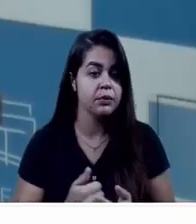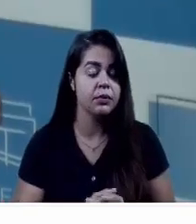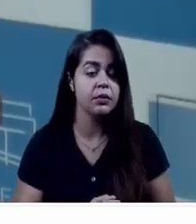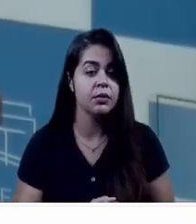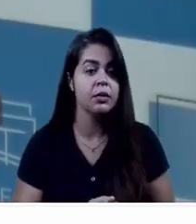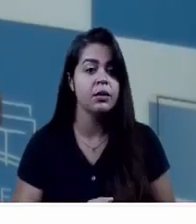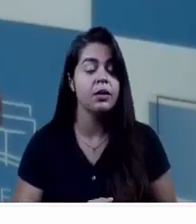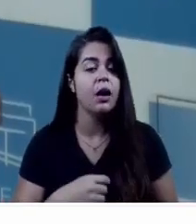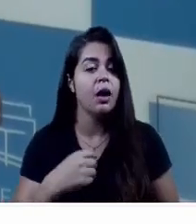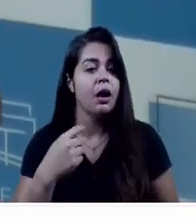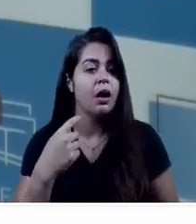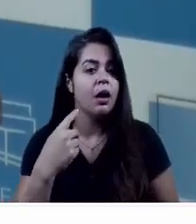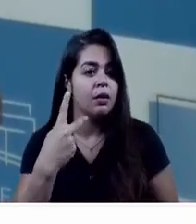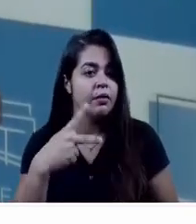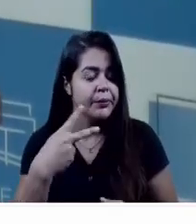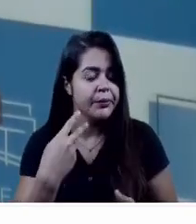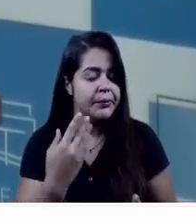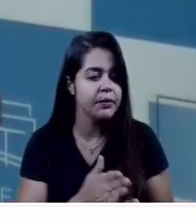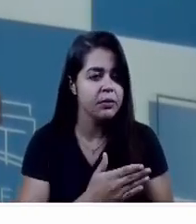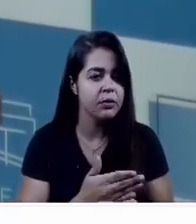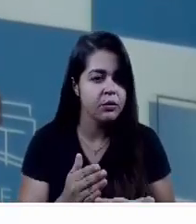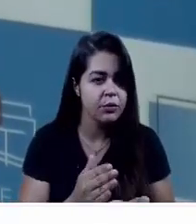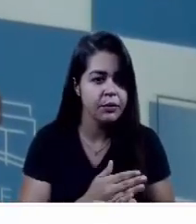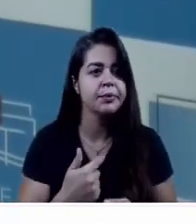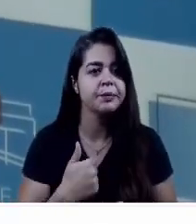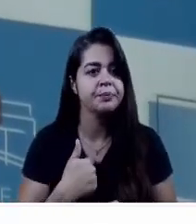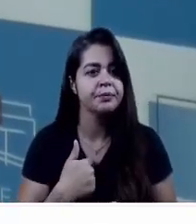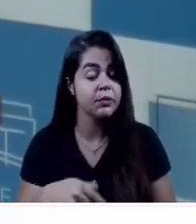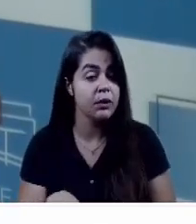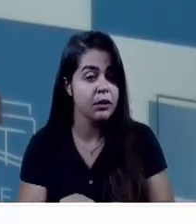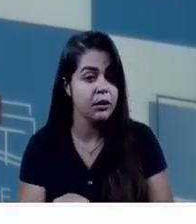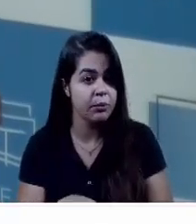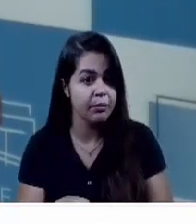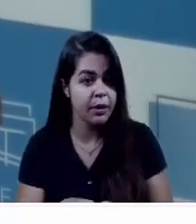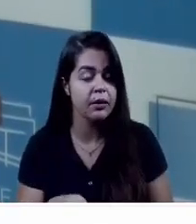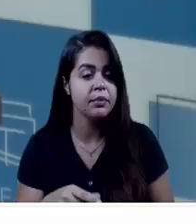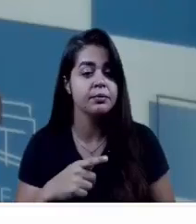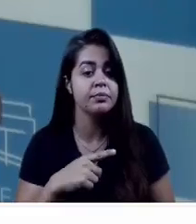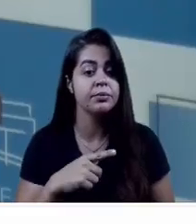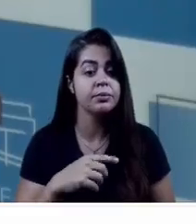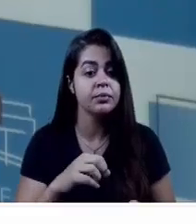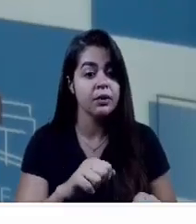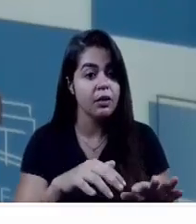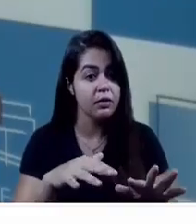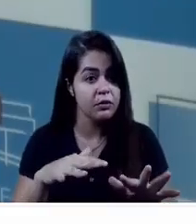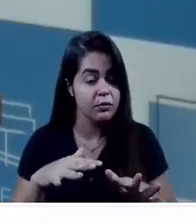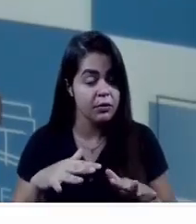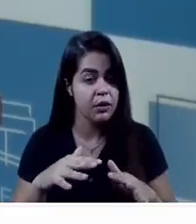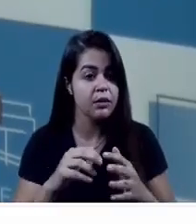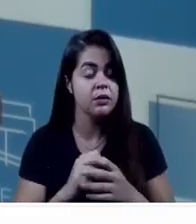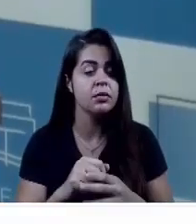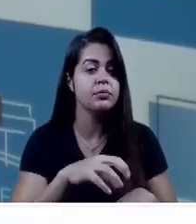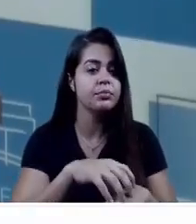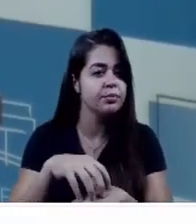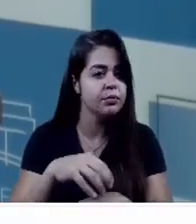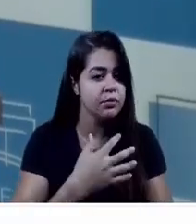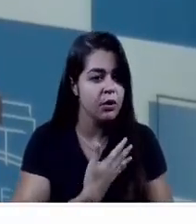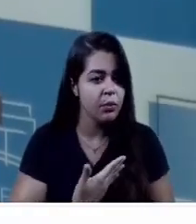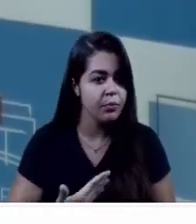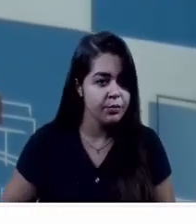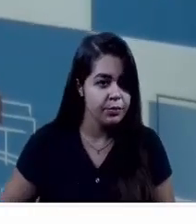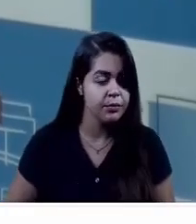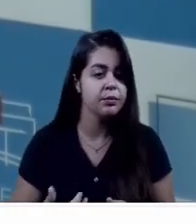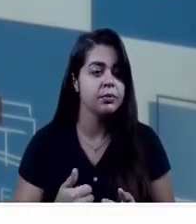tivemos na audiência do transporte público, e eu quero trazer para cá algumas